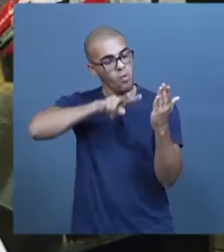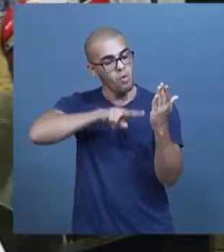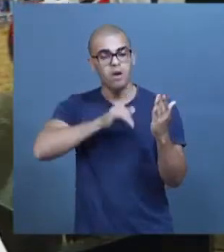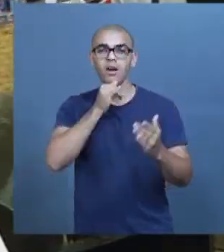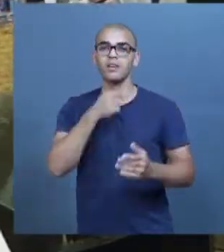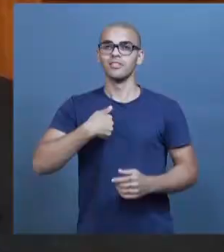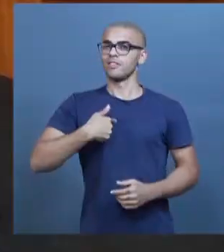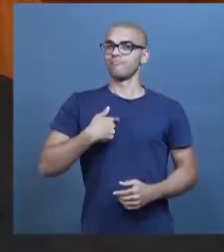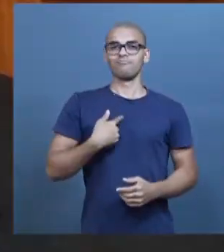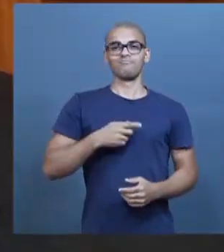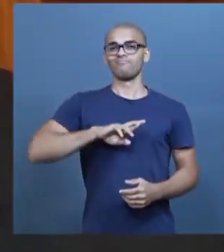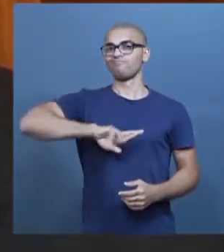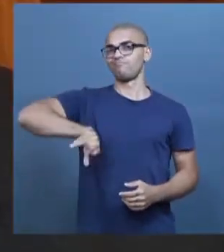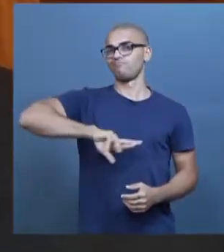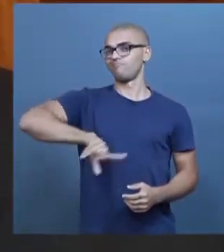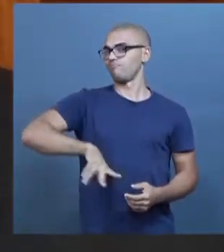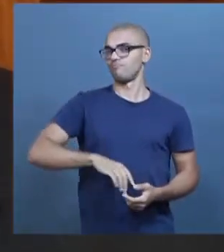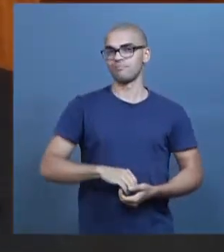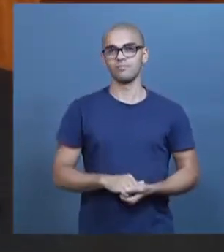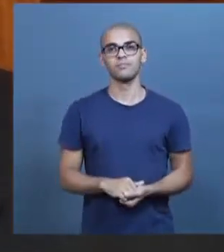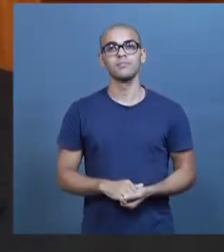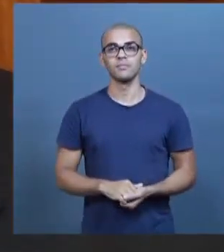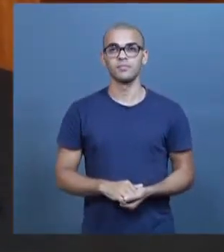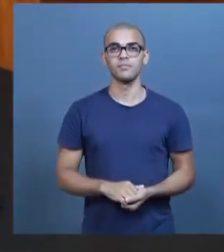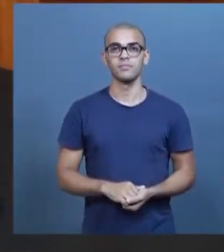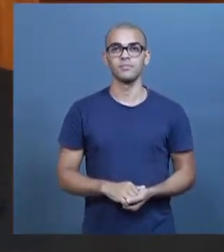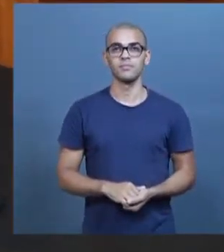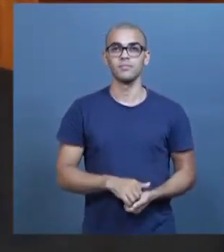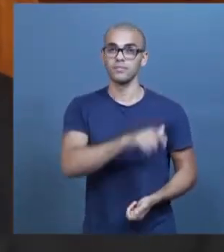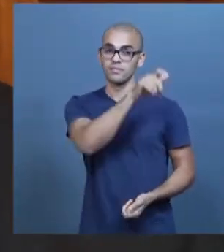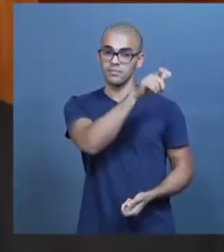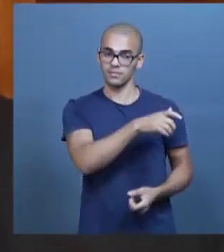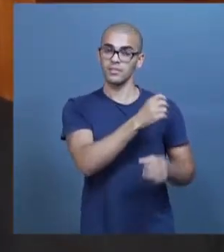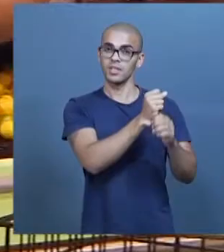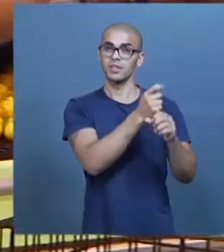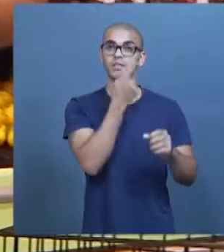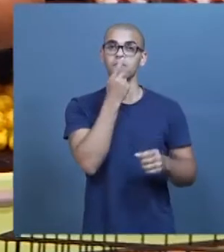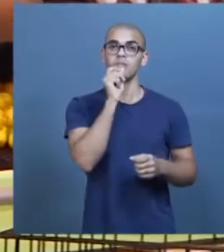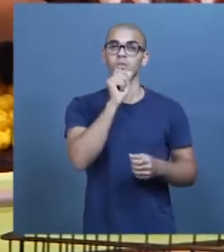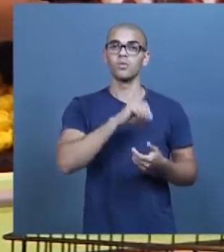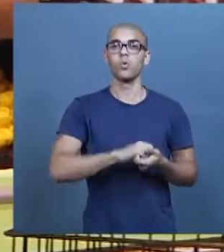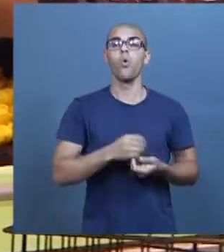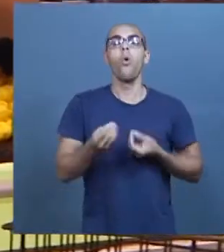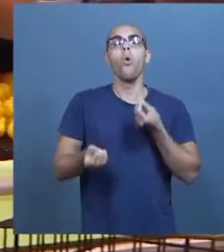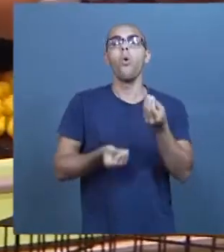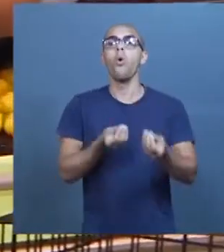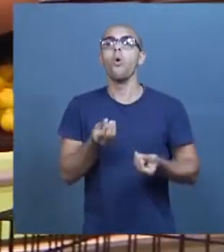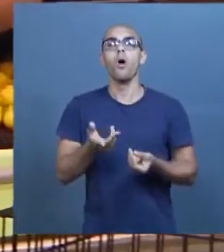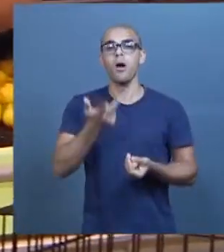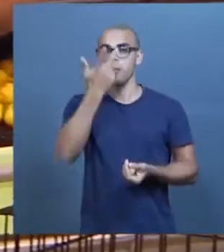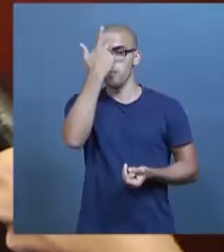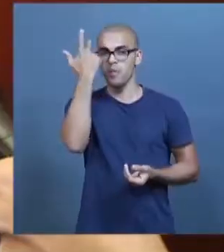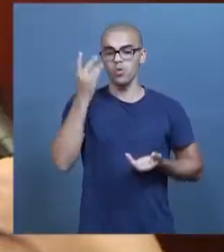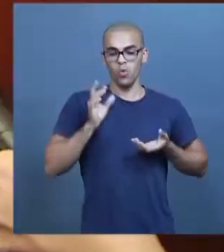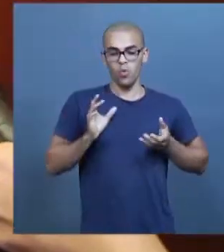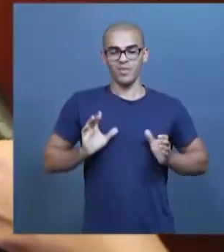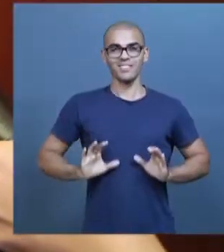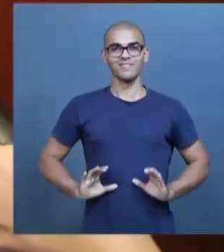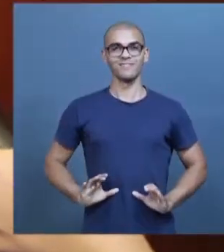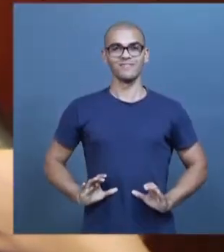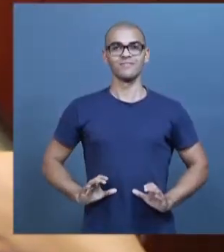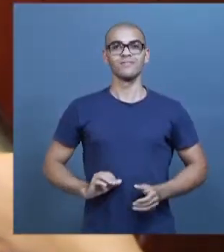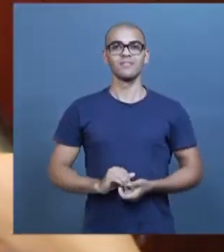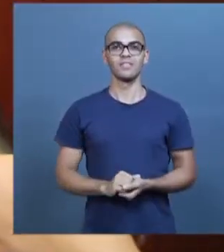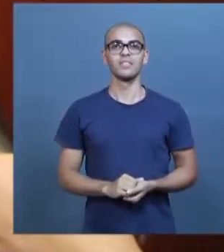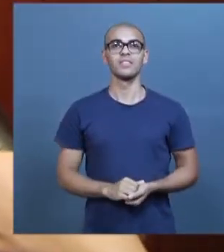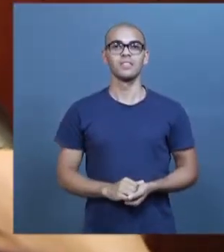também não tenho. O economista explica que isso pode ter relação com o comportamento do consumidor. Existe um conceito